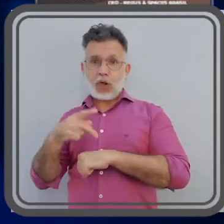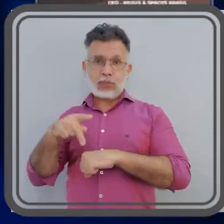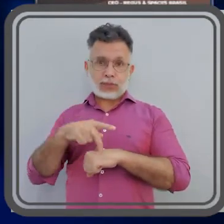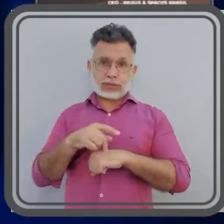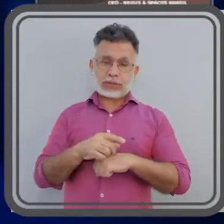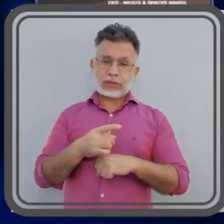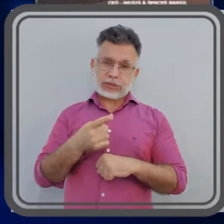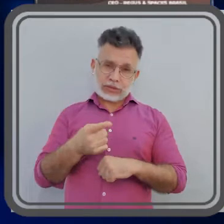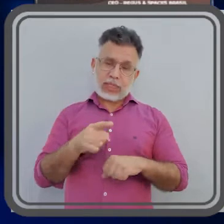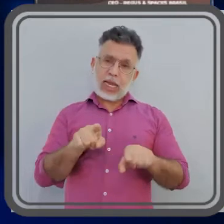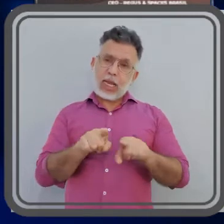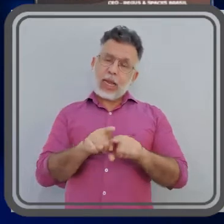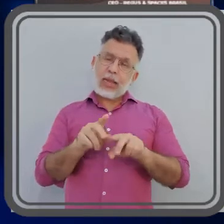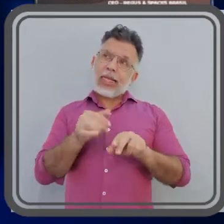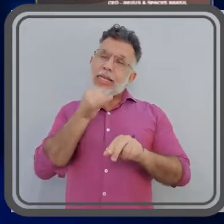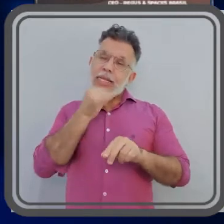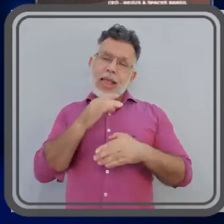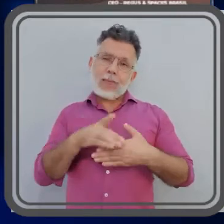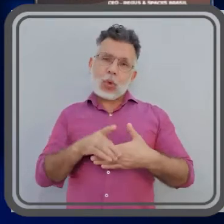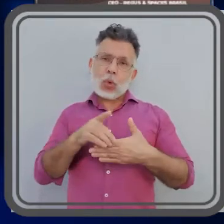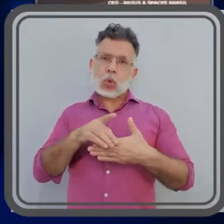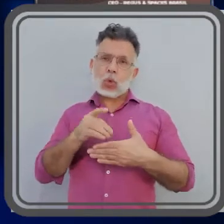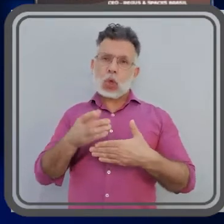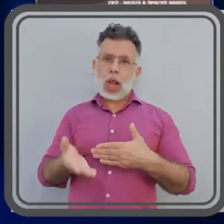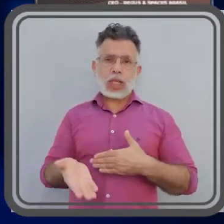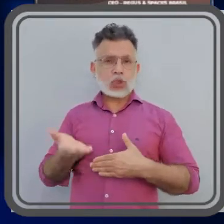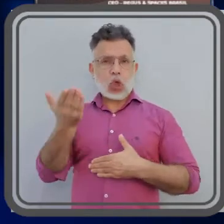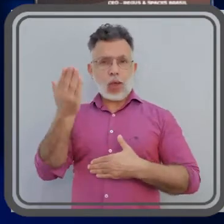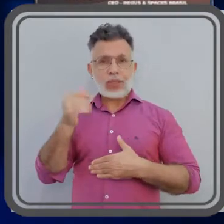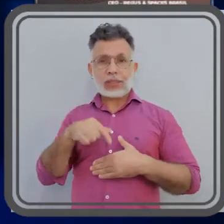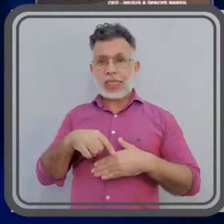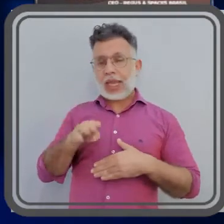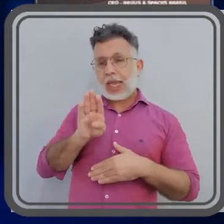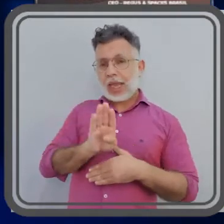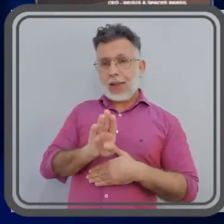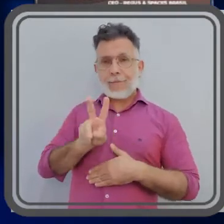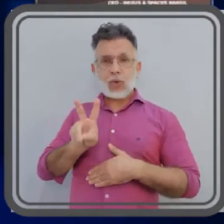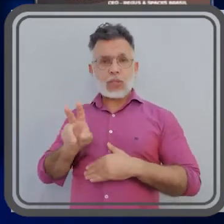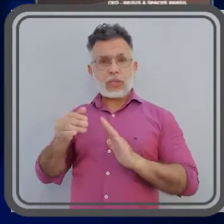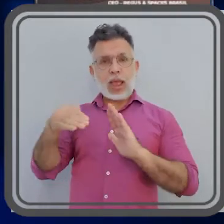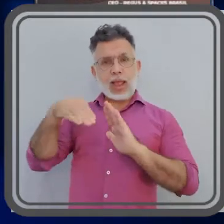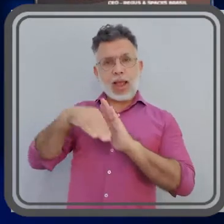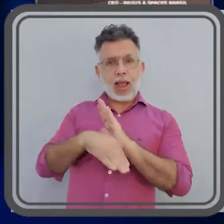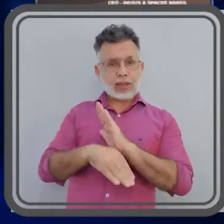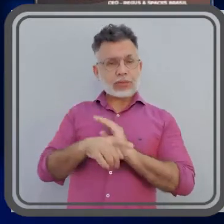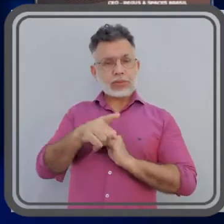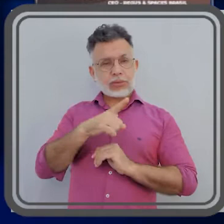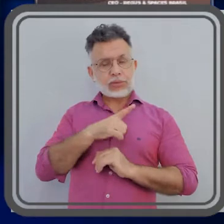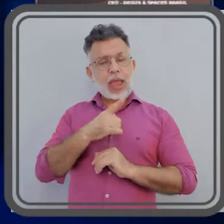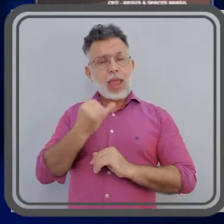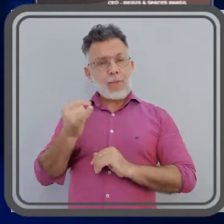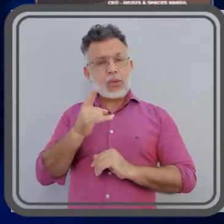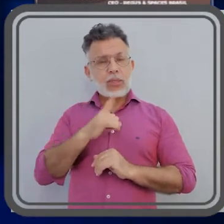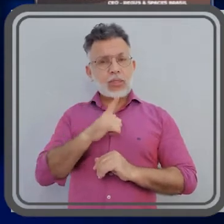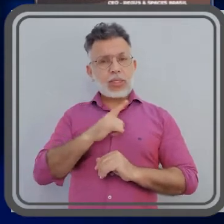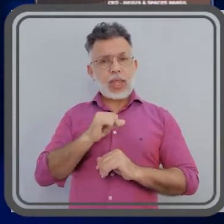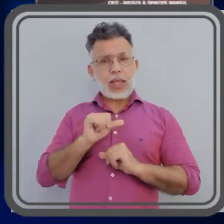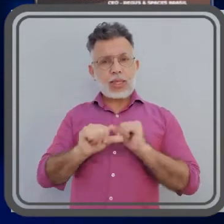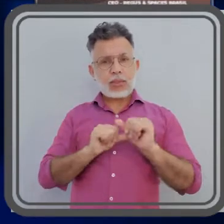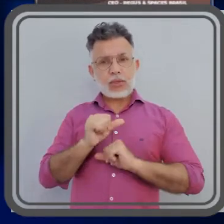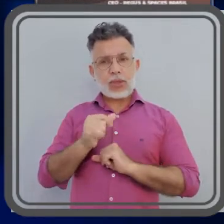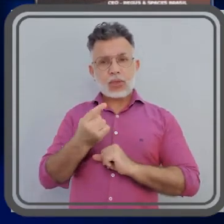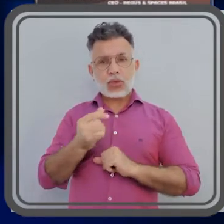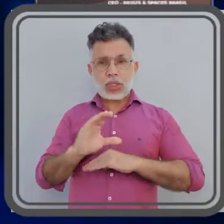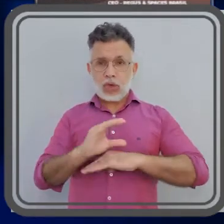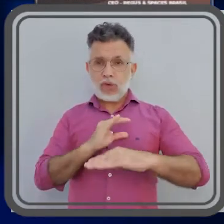pandemia, o dólar sobe e a bolsa cai, né? Então é importante que você tenha uma parte dos seus investimentos em dólar. E hoje